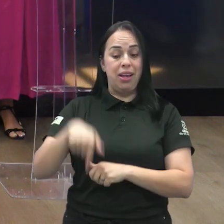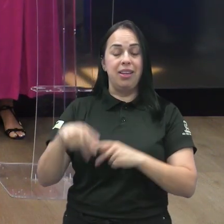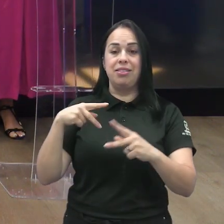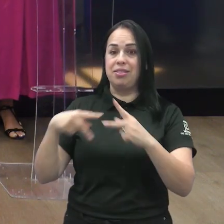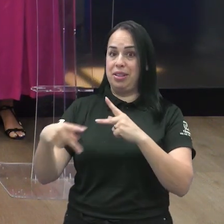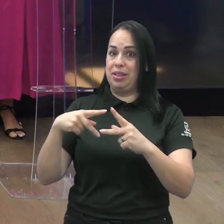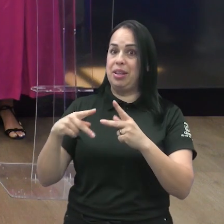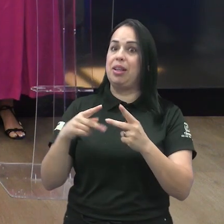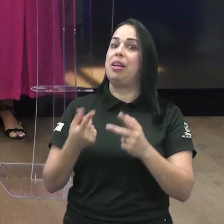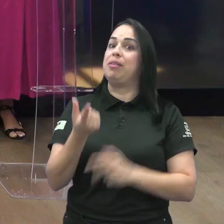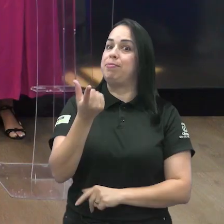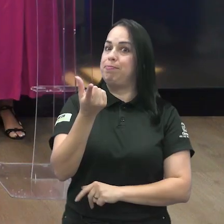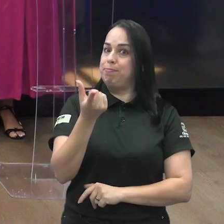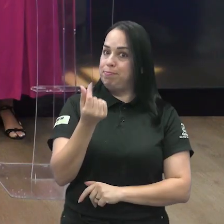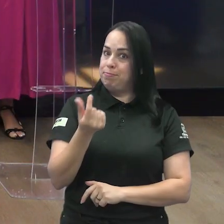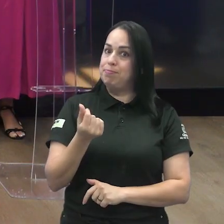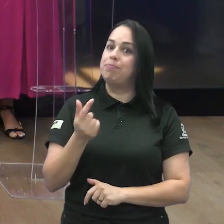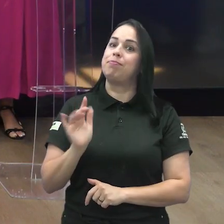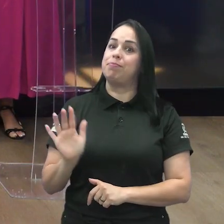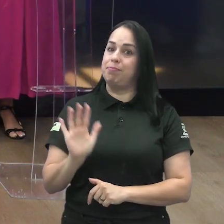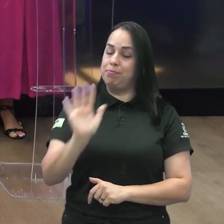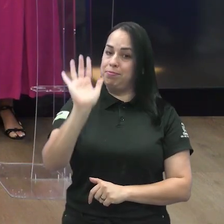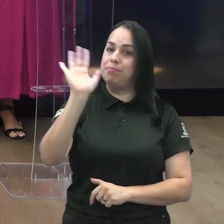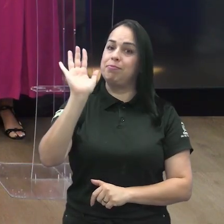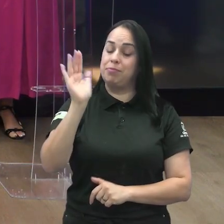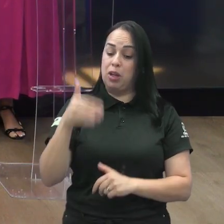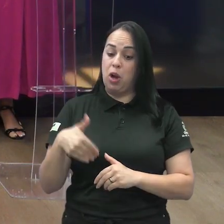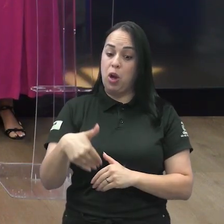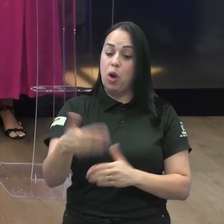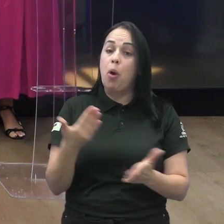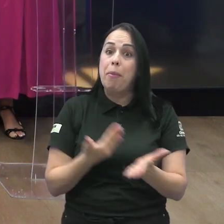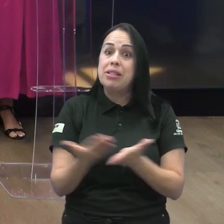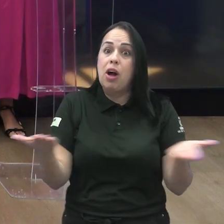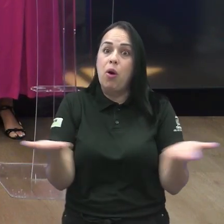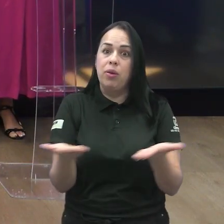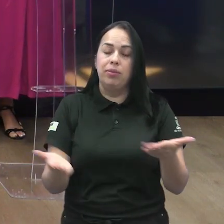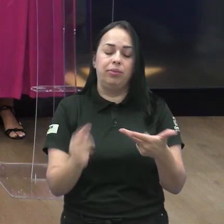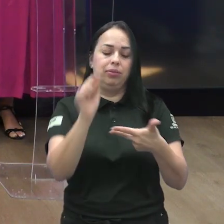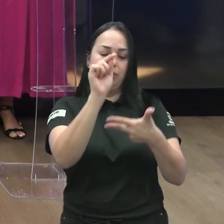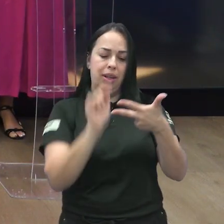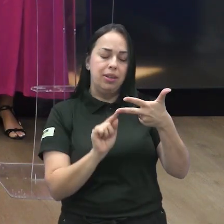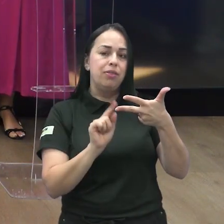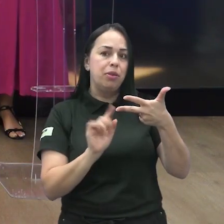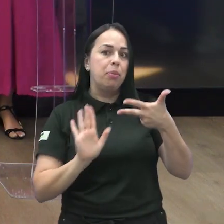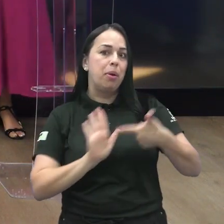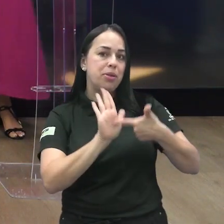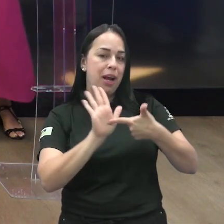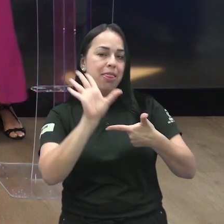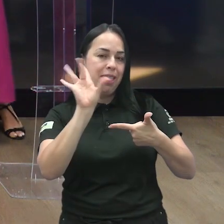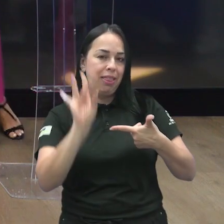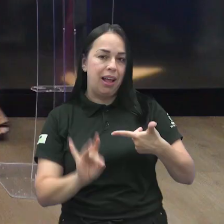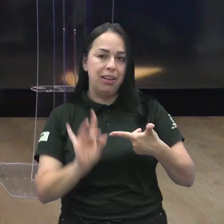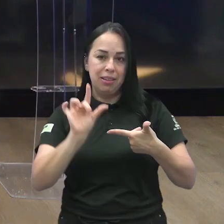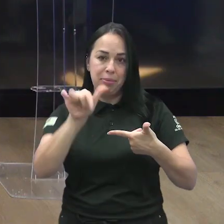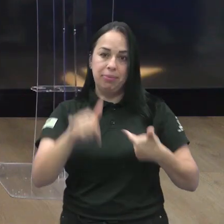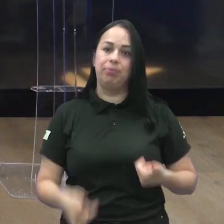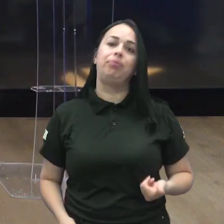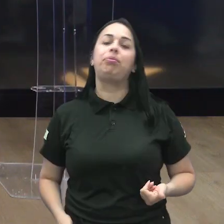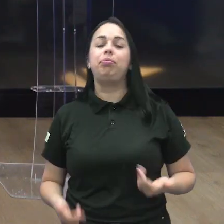do transporte público de São José dos Campos fica mais cara a partir de hoje. Te contamos mais detalhes já